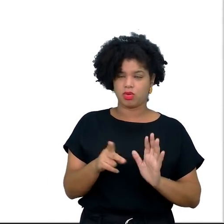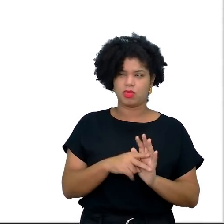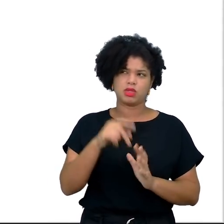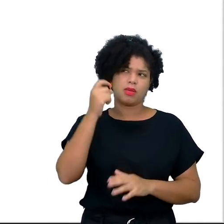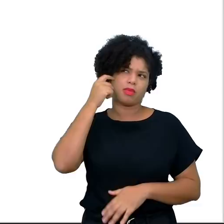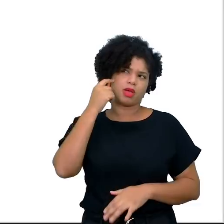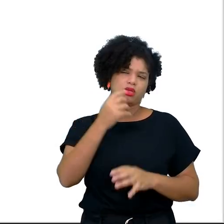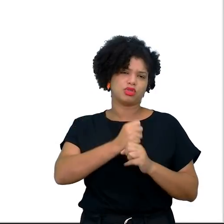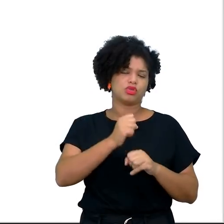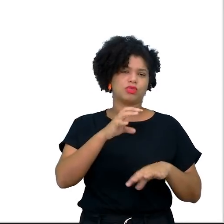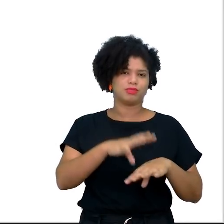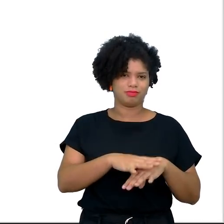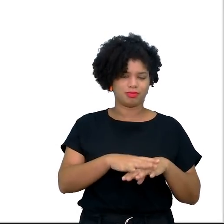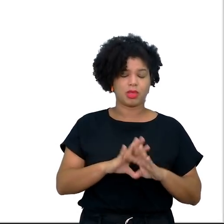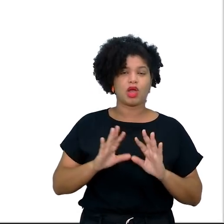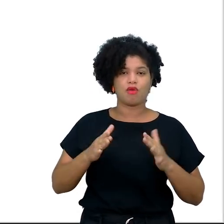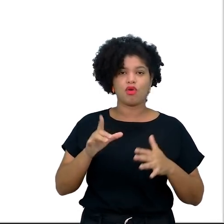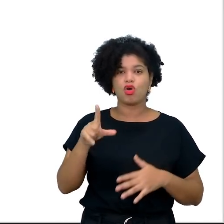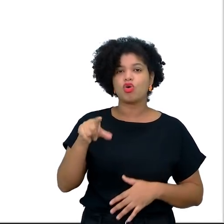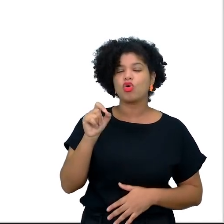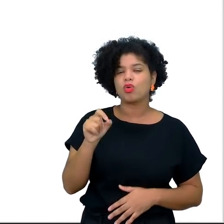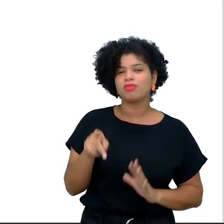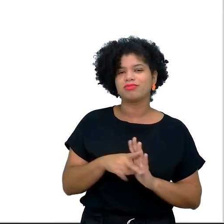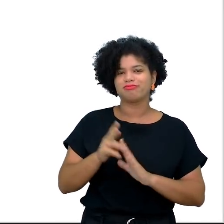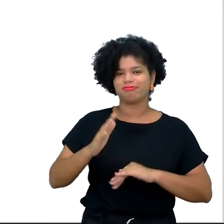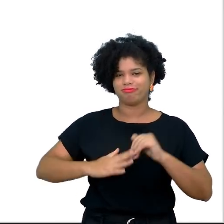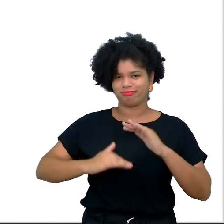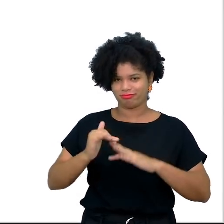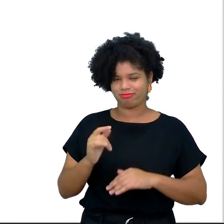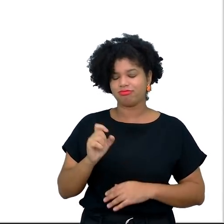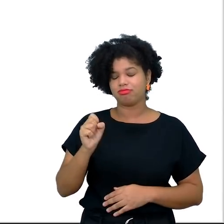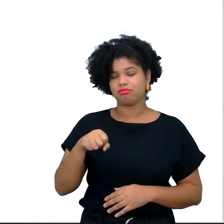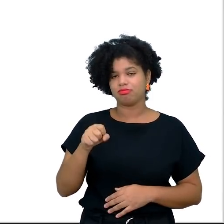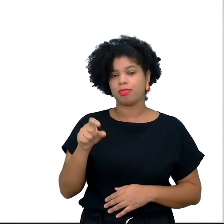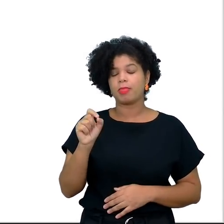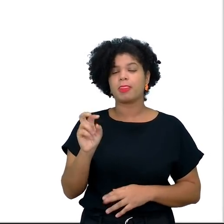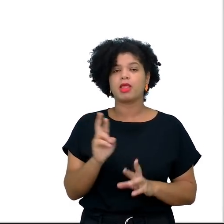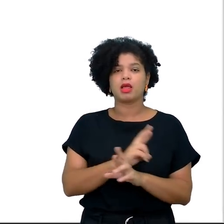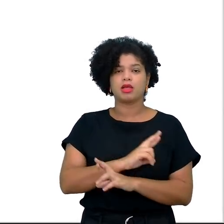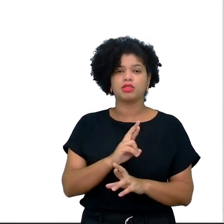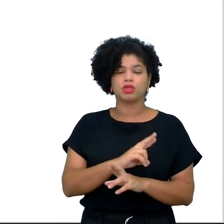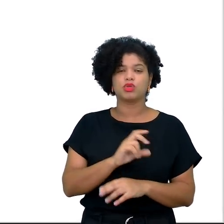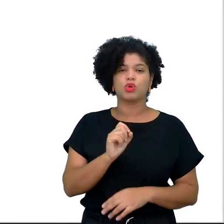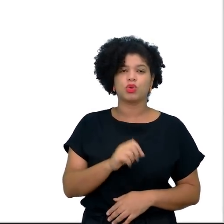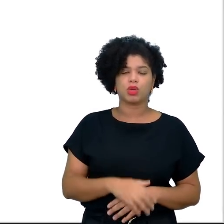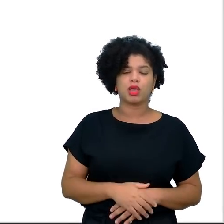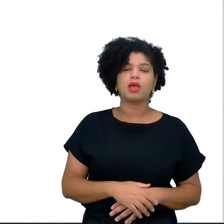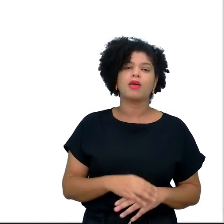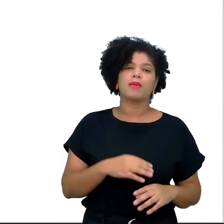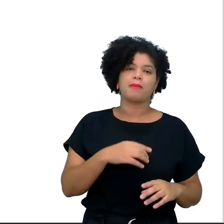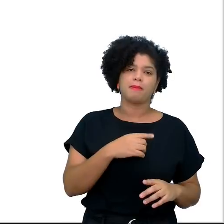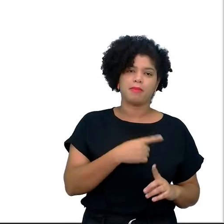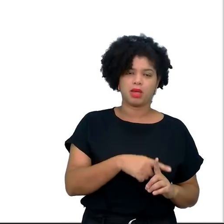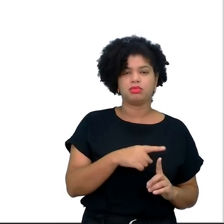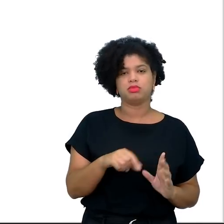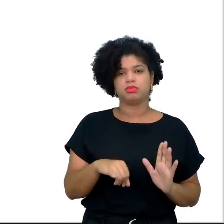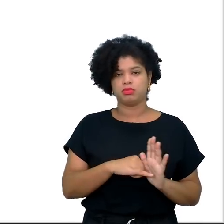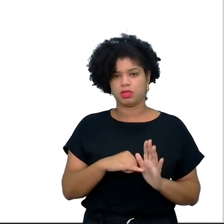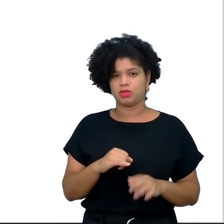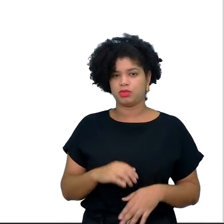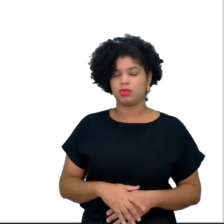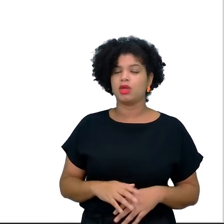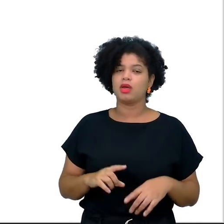pensamento aritmético, o foco ele será nas habilidades que tratam especificamente das operações nesse campo. Mas, né,